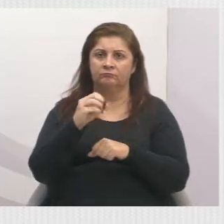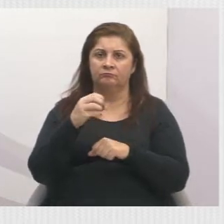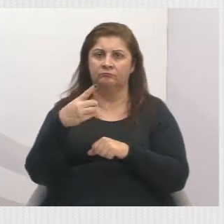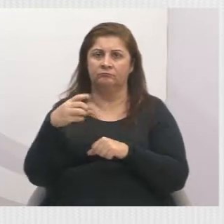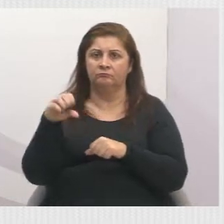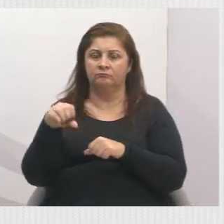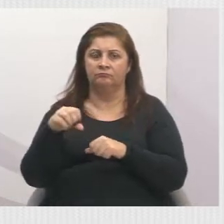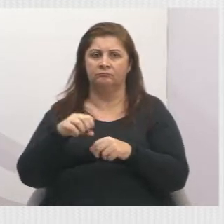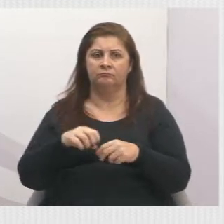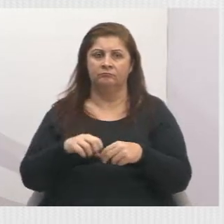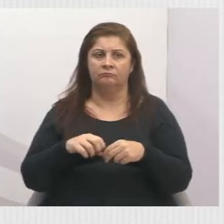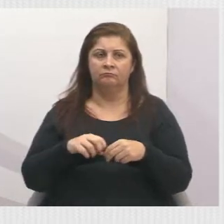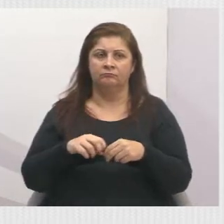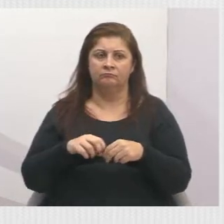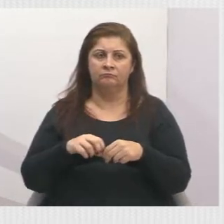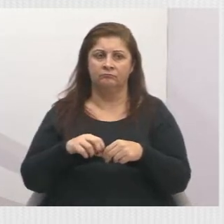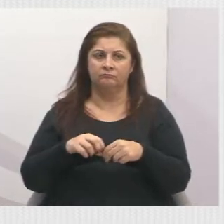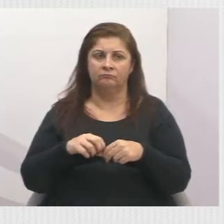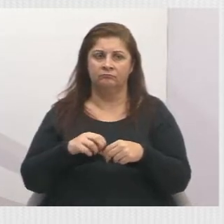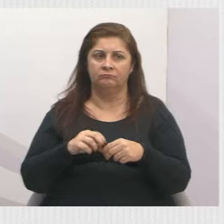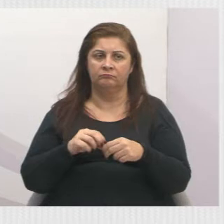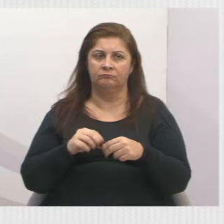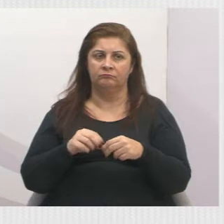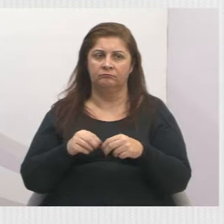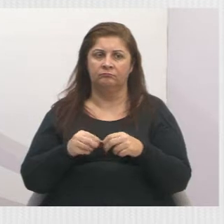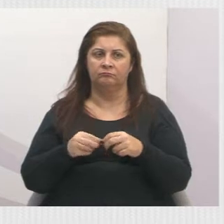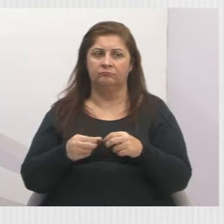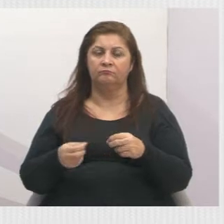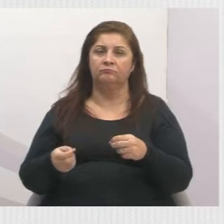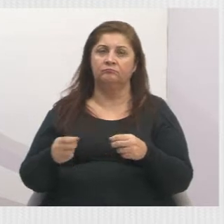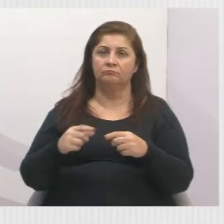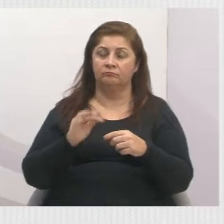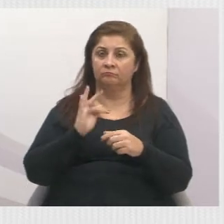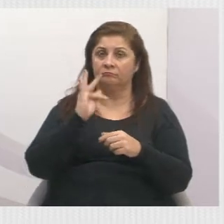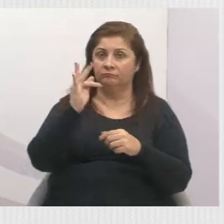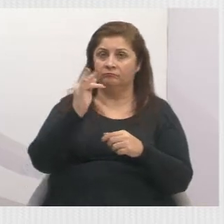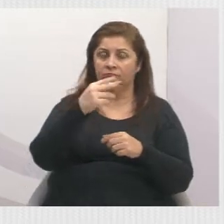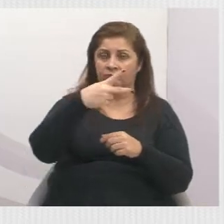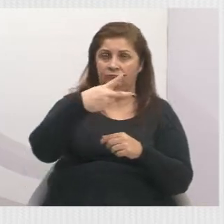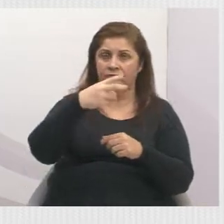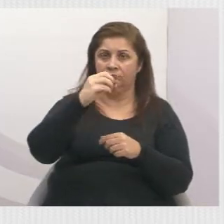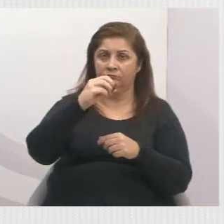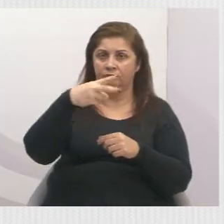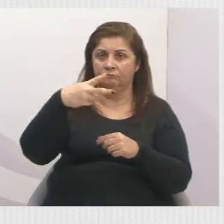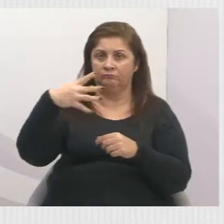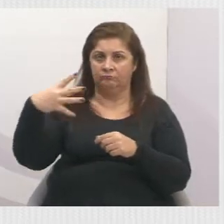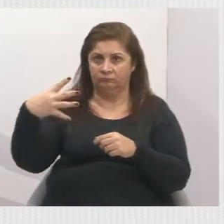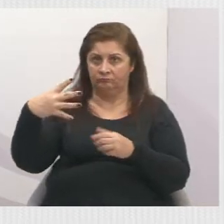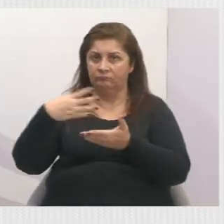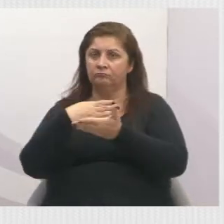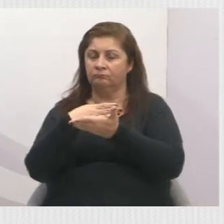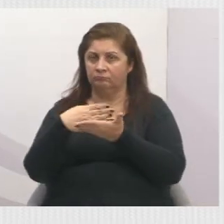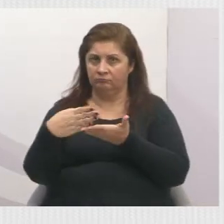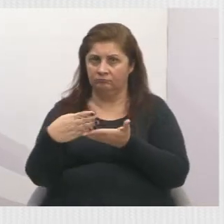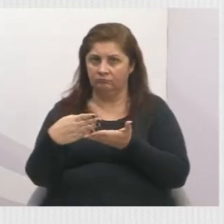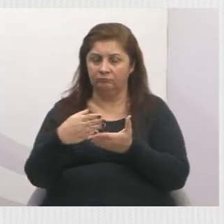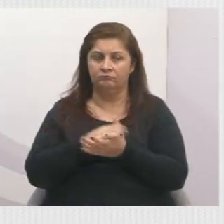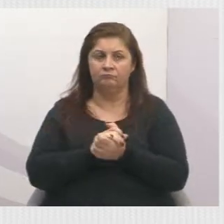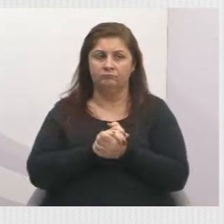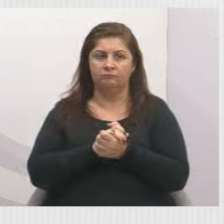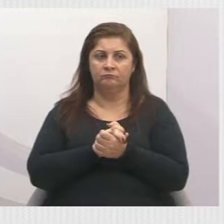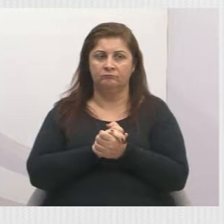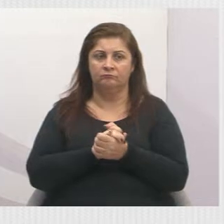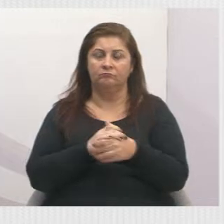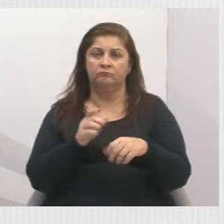nós trouxemos para 2024, que na verdade essas regras de transição serão aplicadas só em 2024,